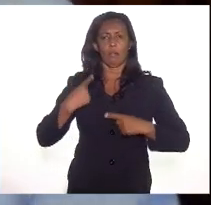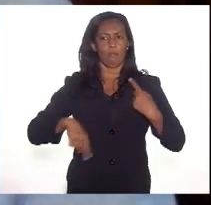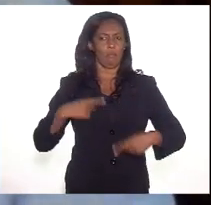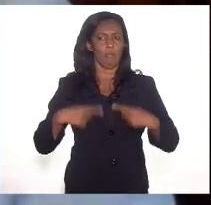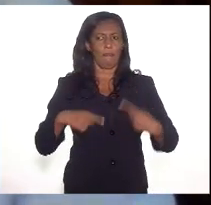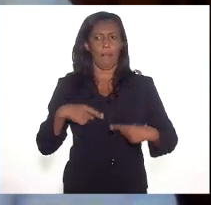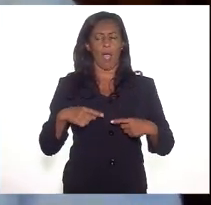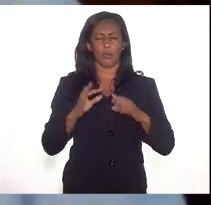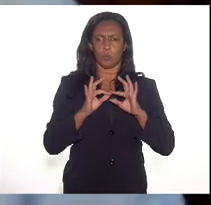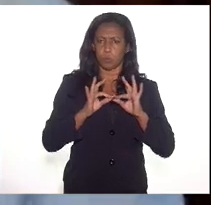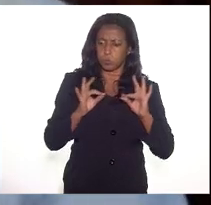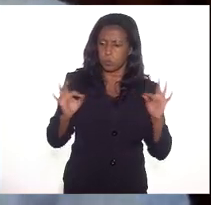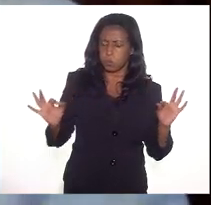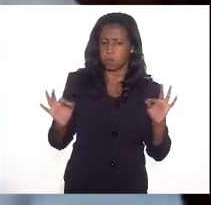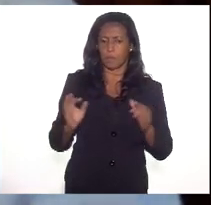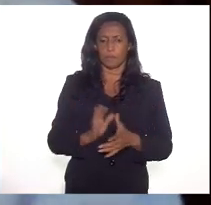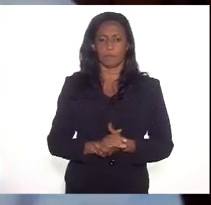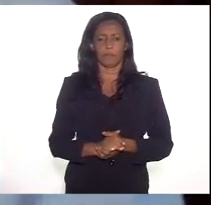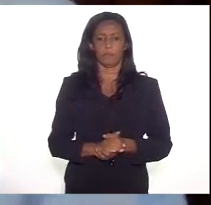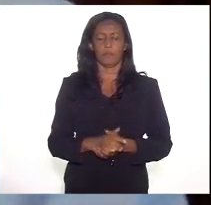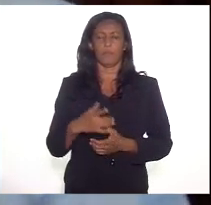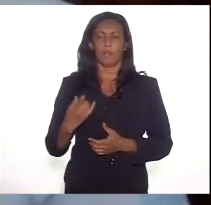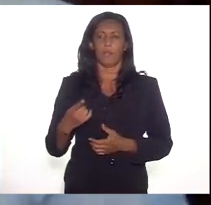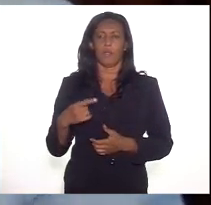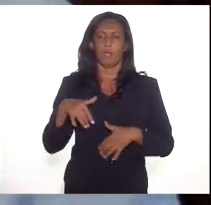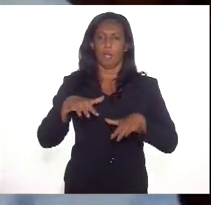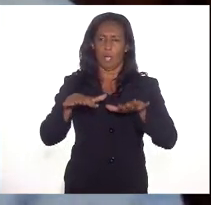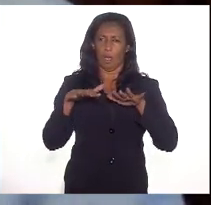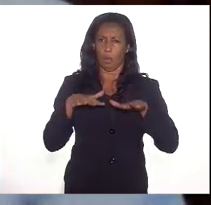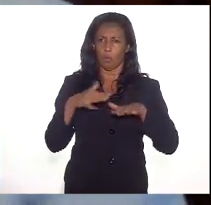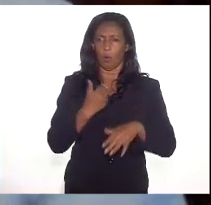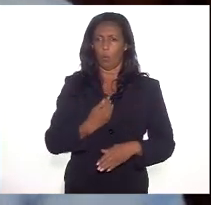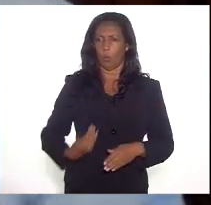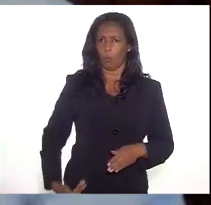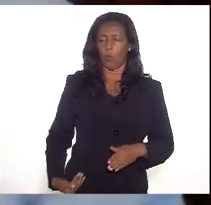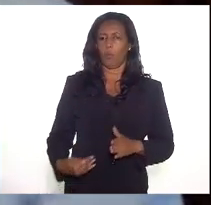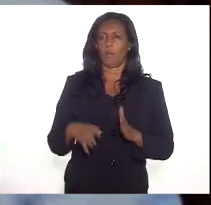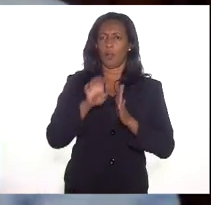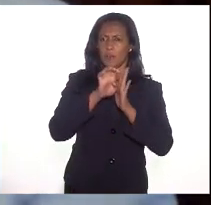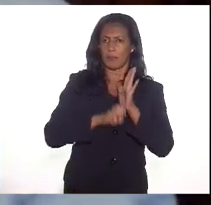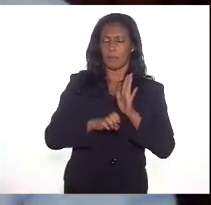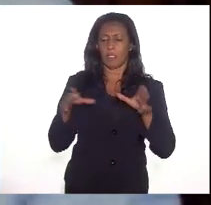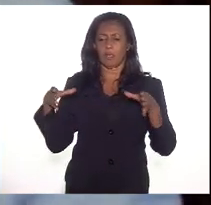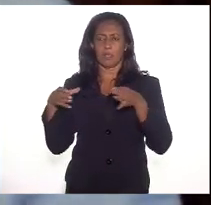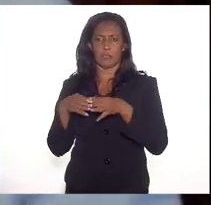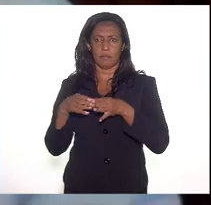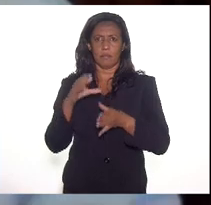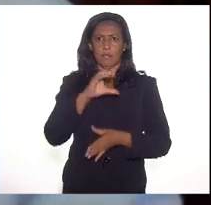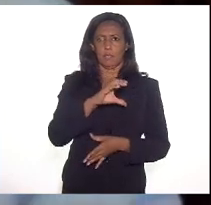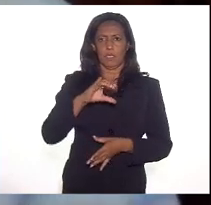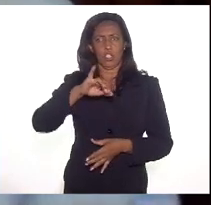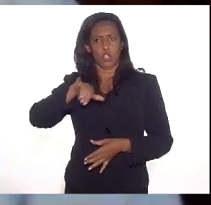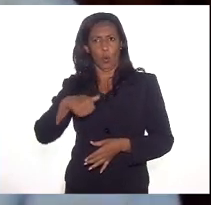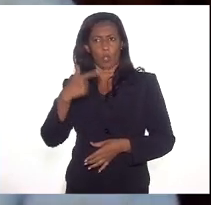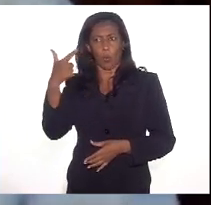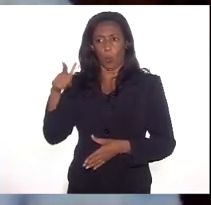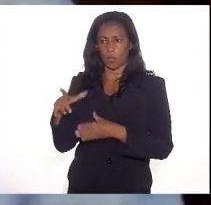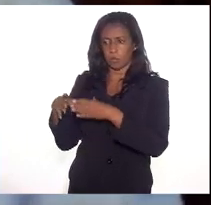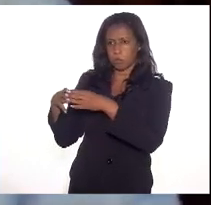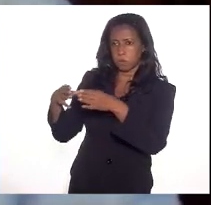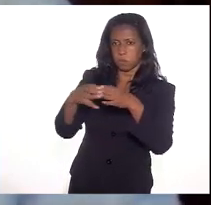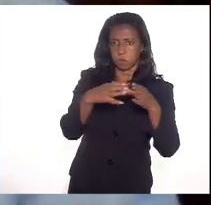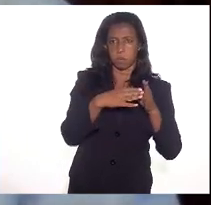mais extensa possível. Foi feito através de audiência pública, nós acolhemos as emendas, a nossa equipe da CCJ se debruçou junto com as equipes